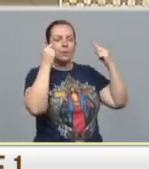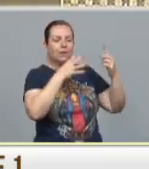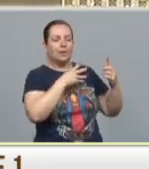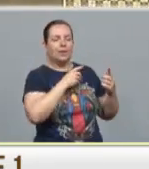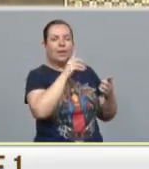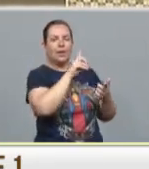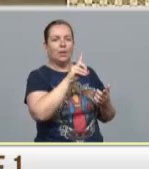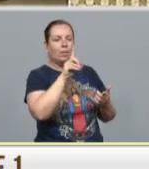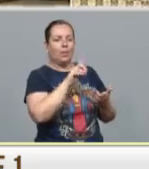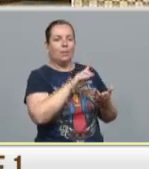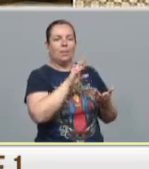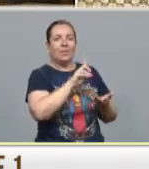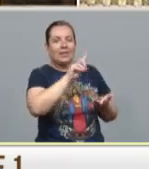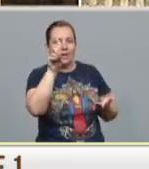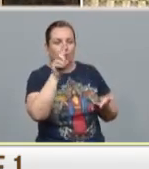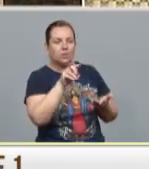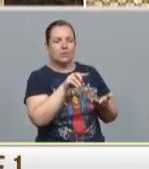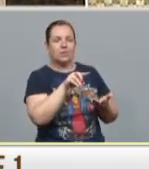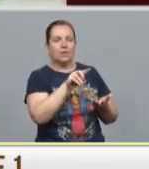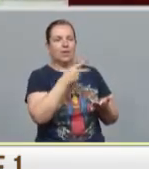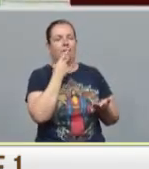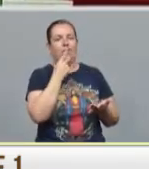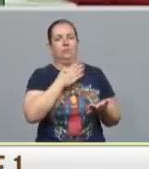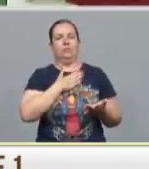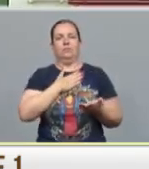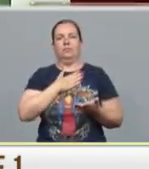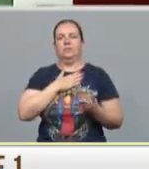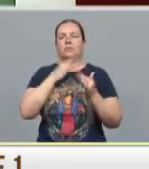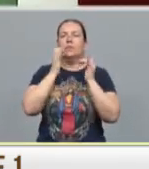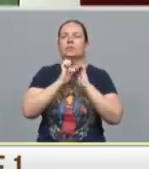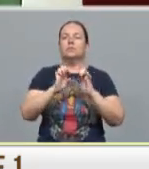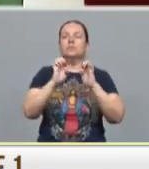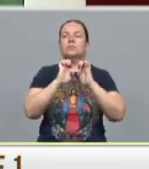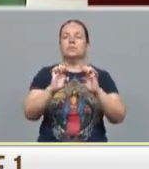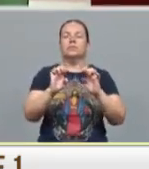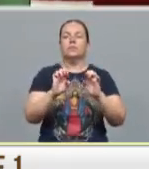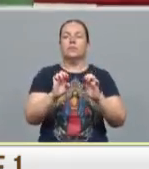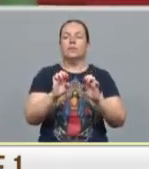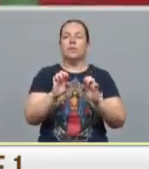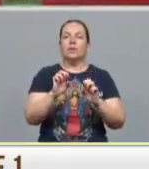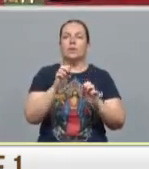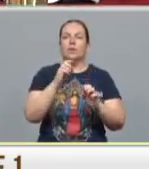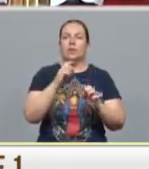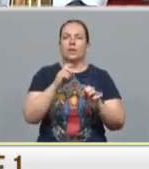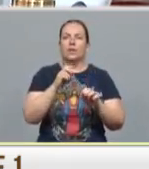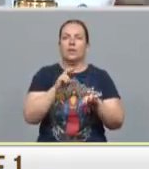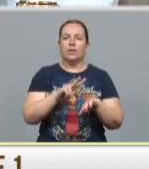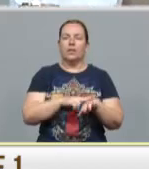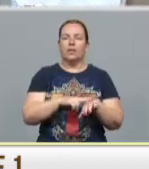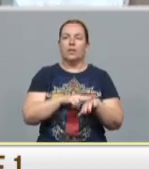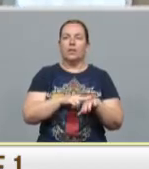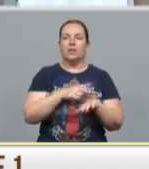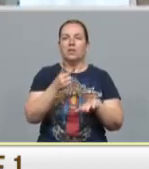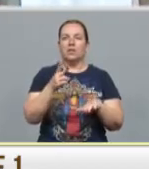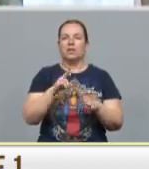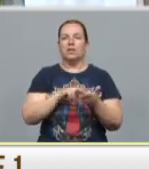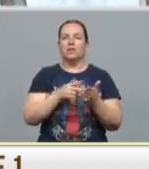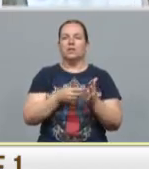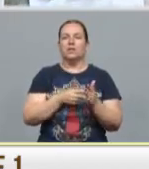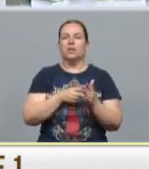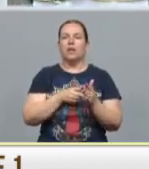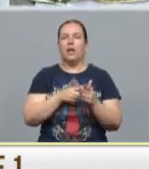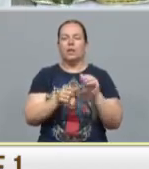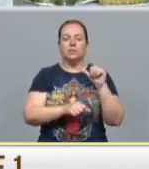e para você, numa retomada de evangelização, da cor verde, que quer dizer